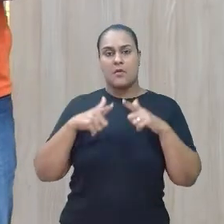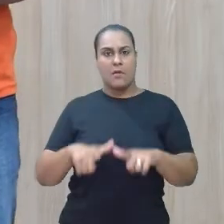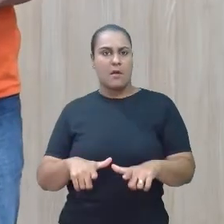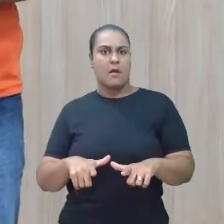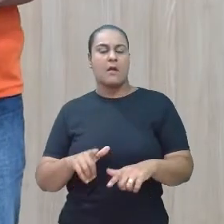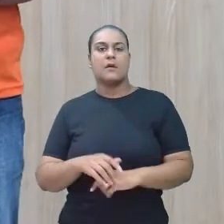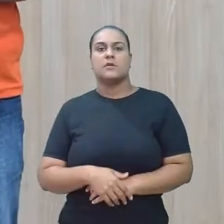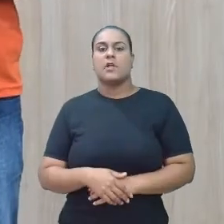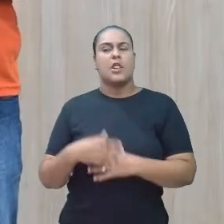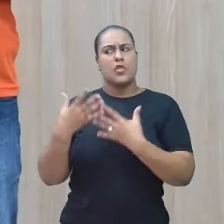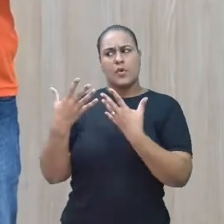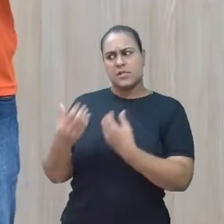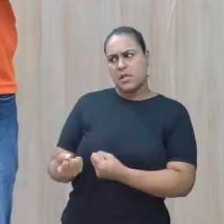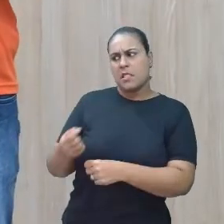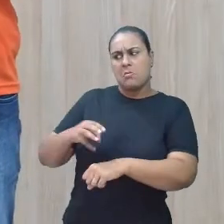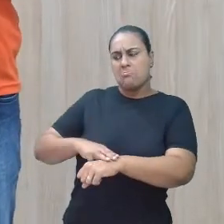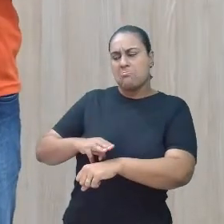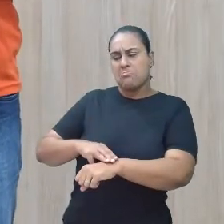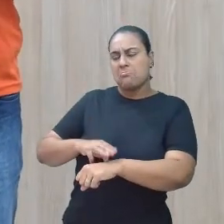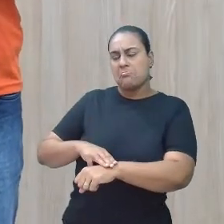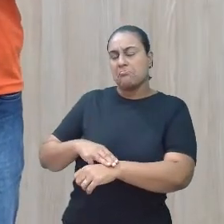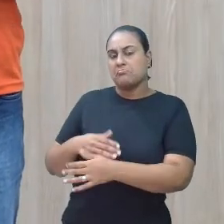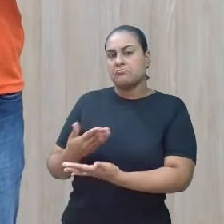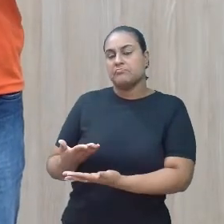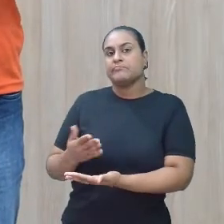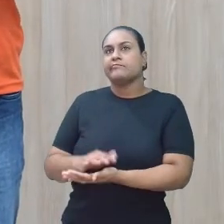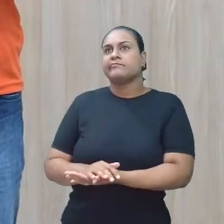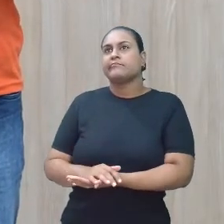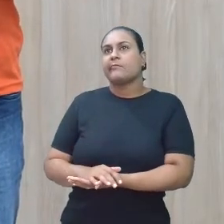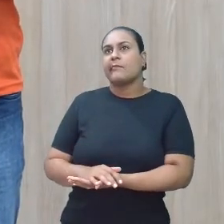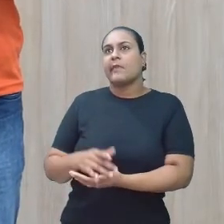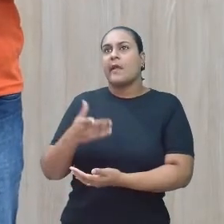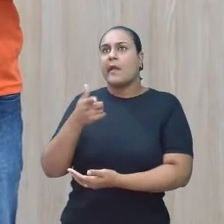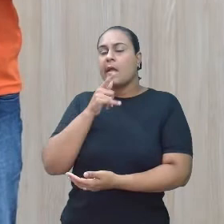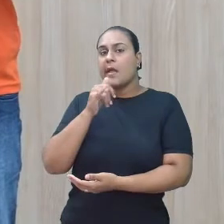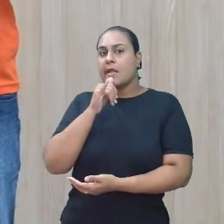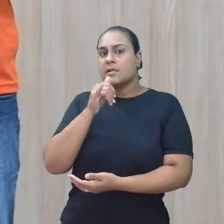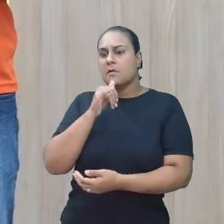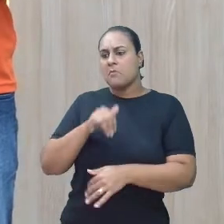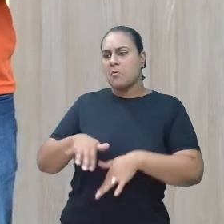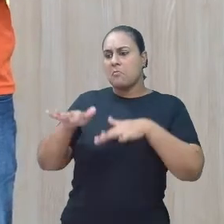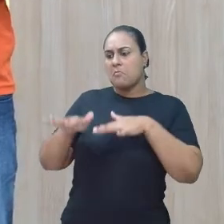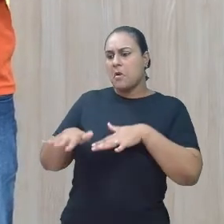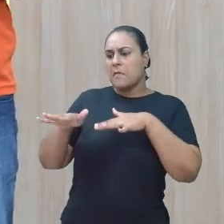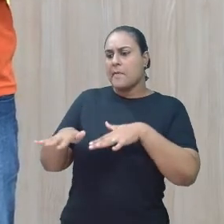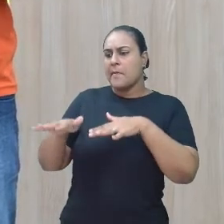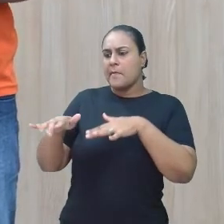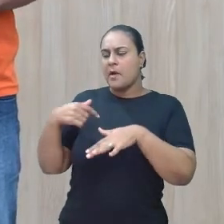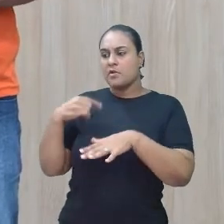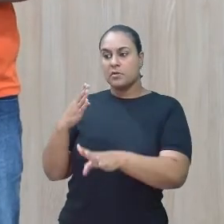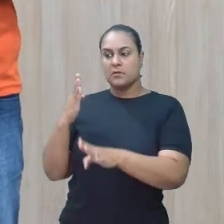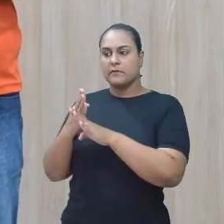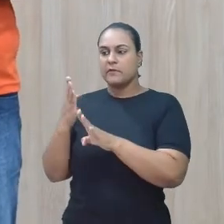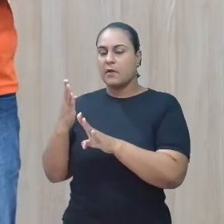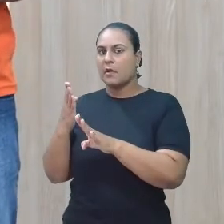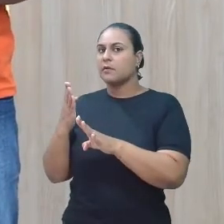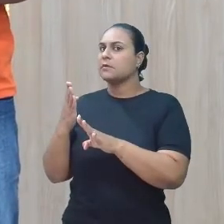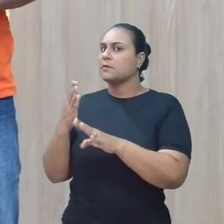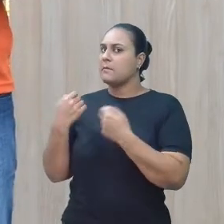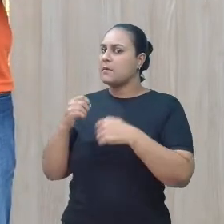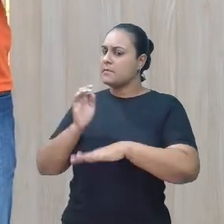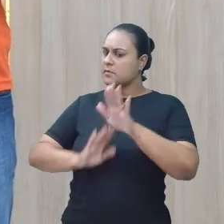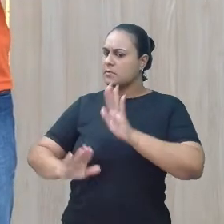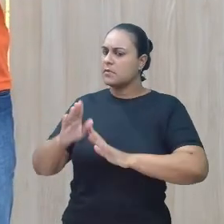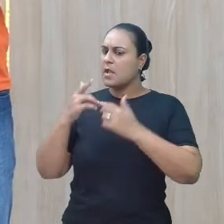determinadas questões, como eu sempre digo o seguinte, né, determinadas manifestações que muitas vezes a gente se identifica, mas a gente também precisa ter cuidado.